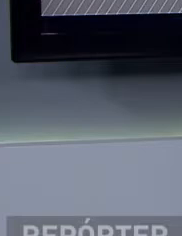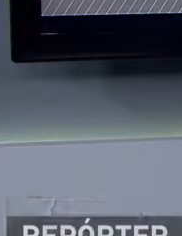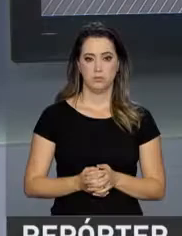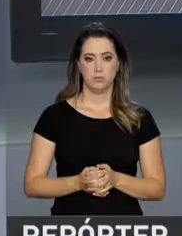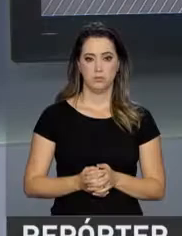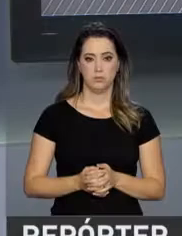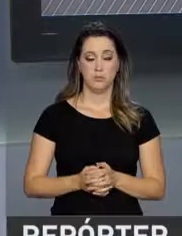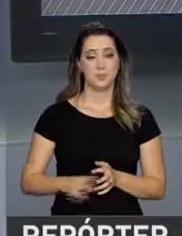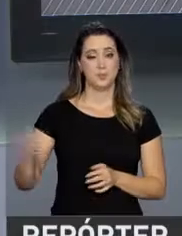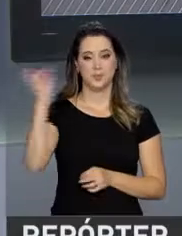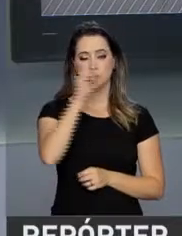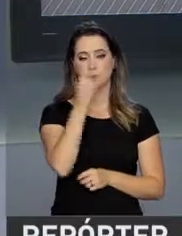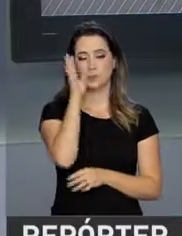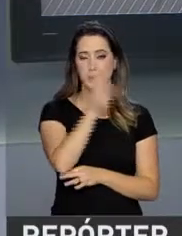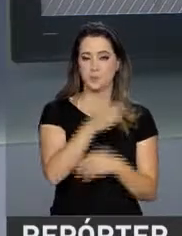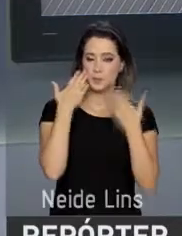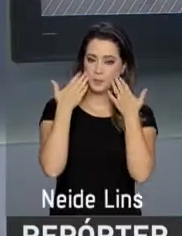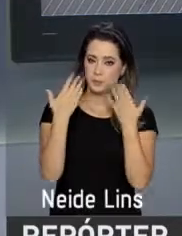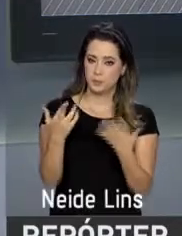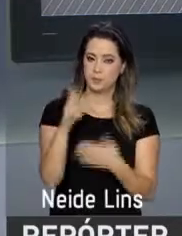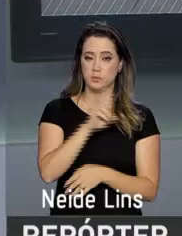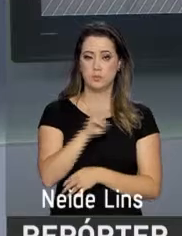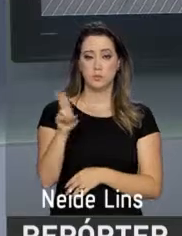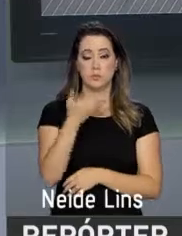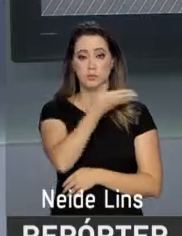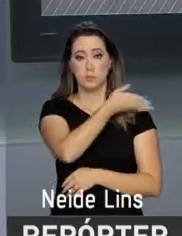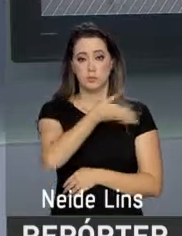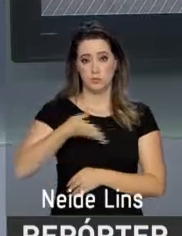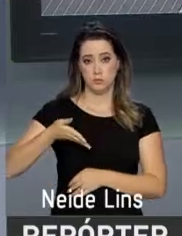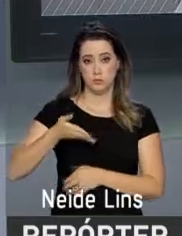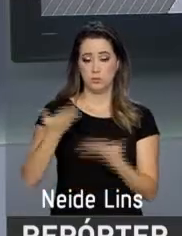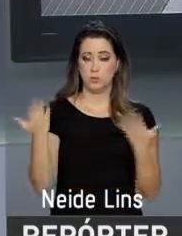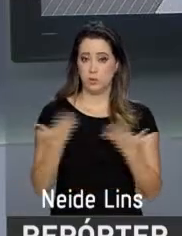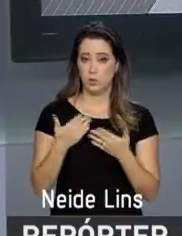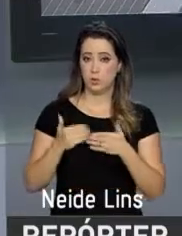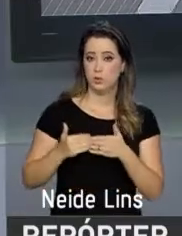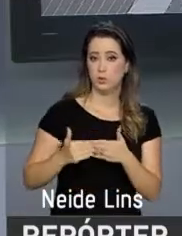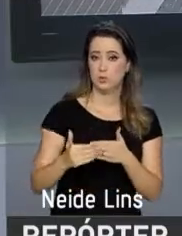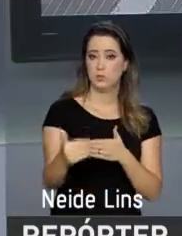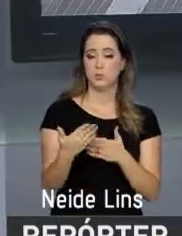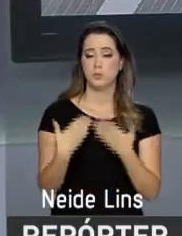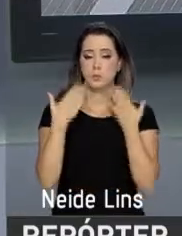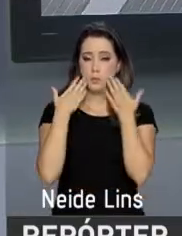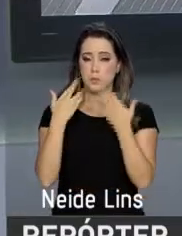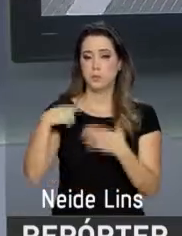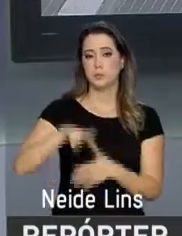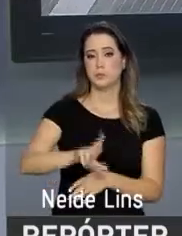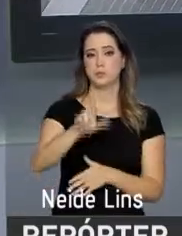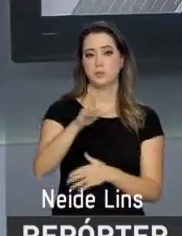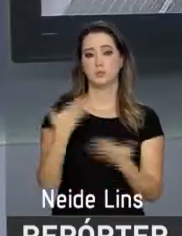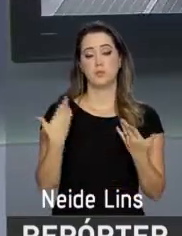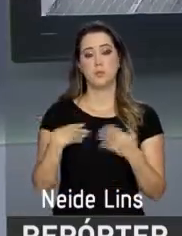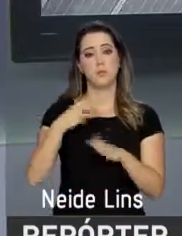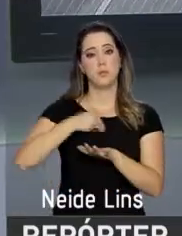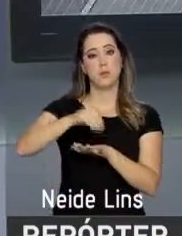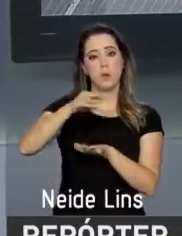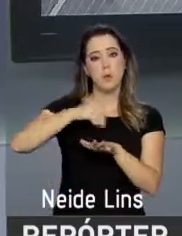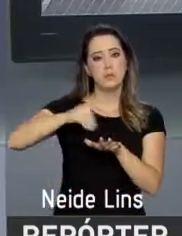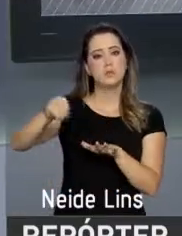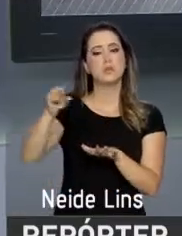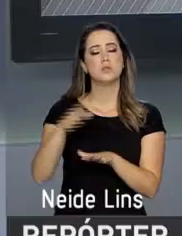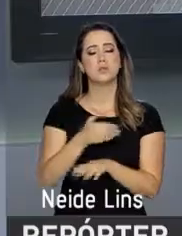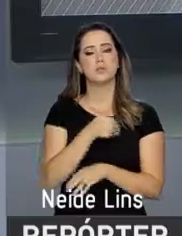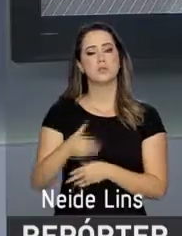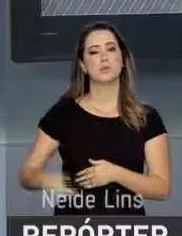lá muito boa tarde eu sou ana gabriella sales e sigo com você a partir de agora no repórter nbr e as principais